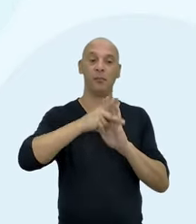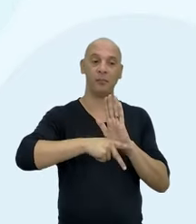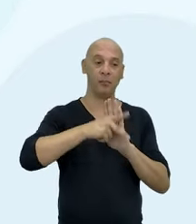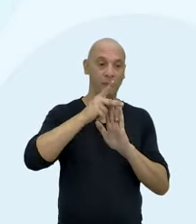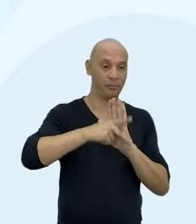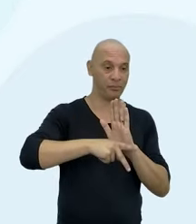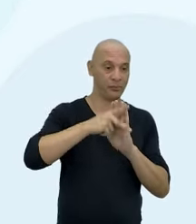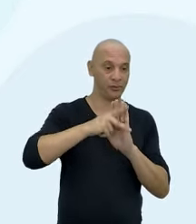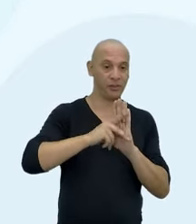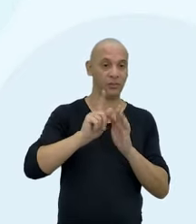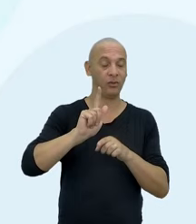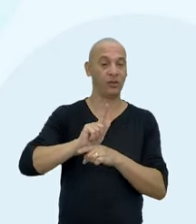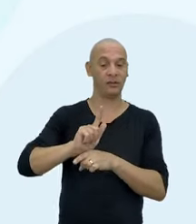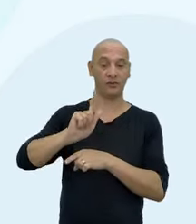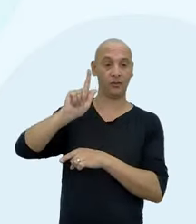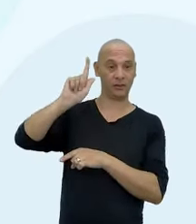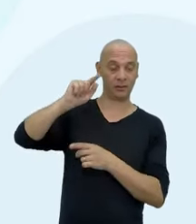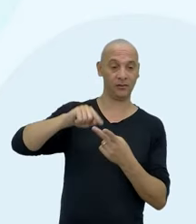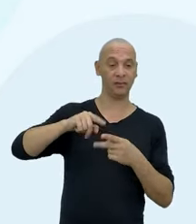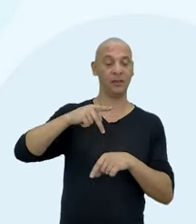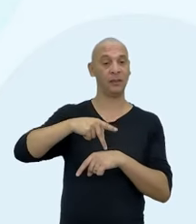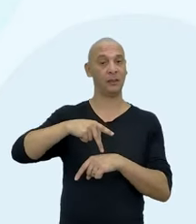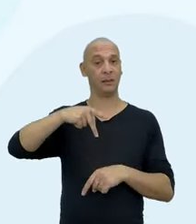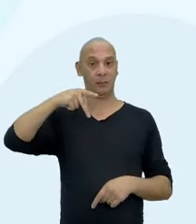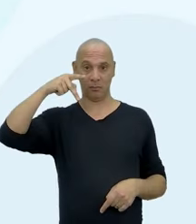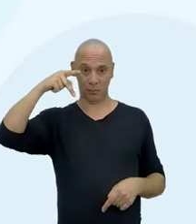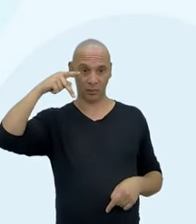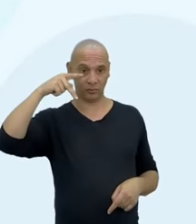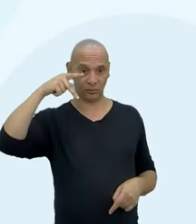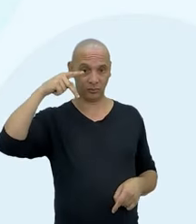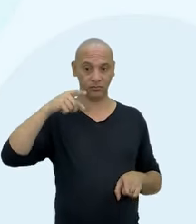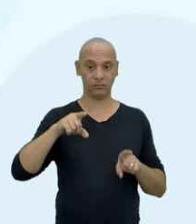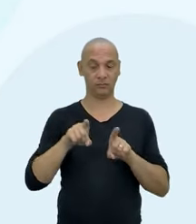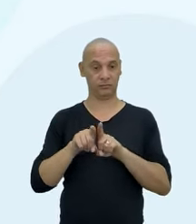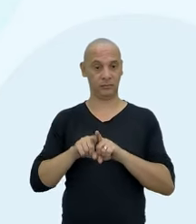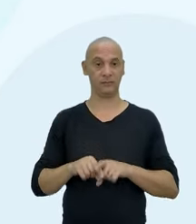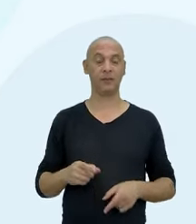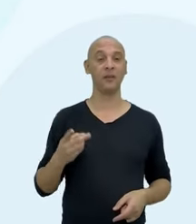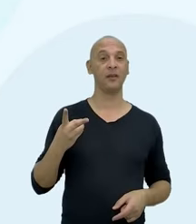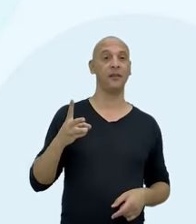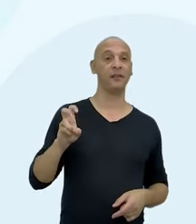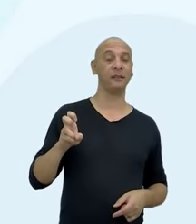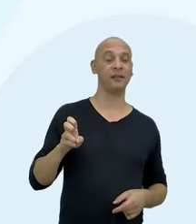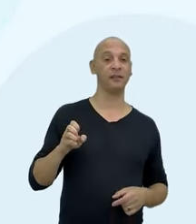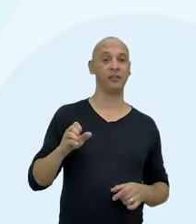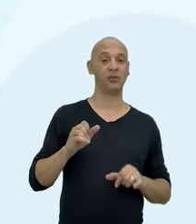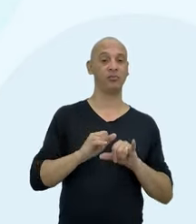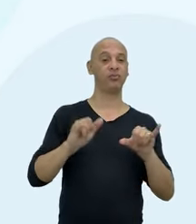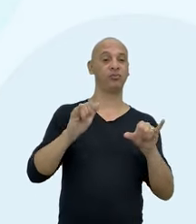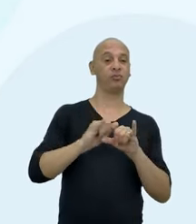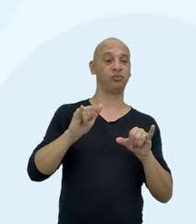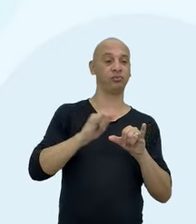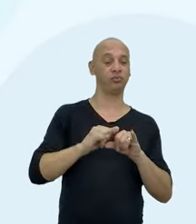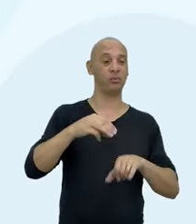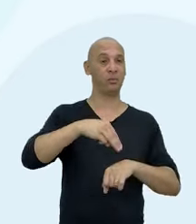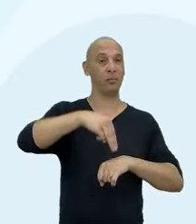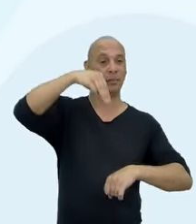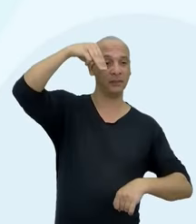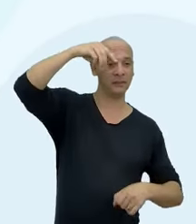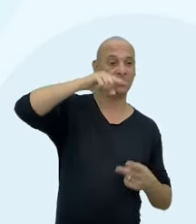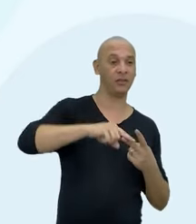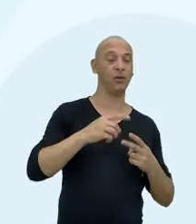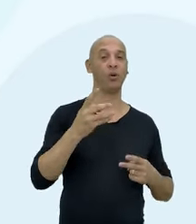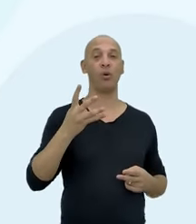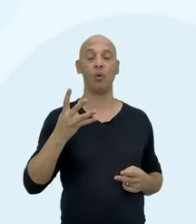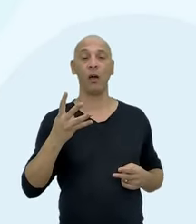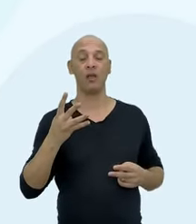nível em nível de graduação e pós-graduação que trata do multiplano 25 dissertações de Mestrado quatro